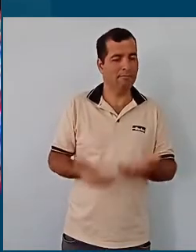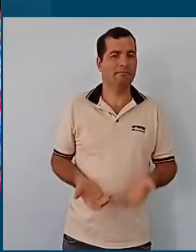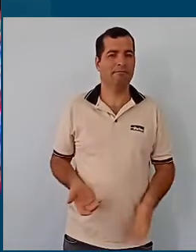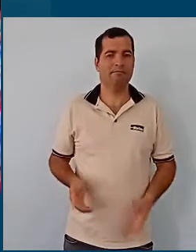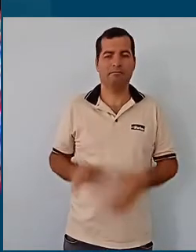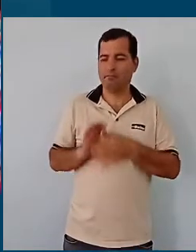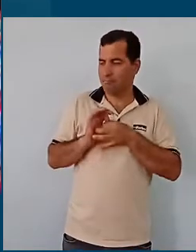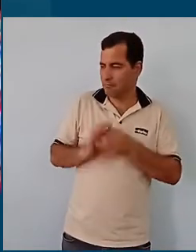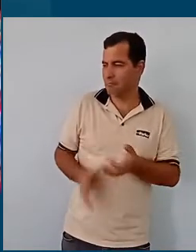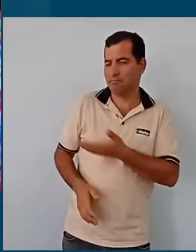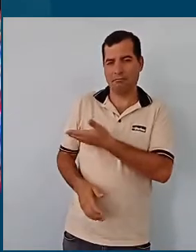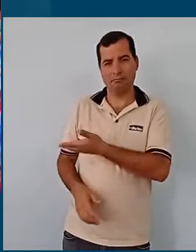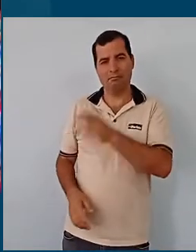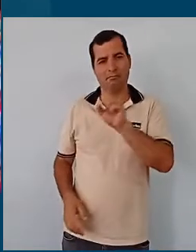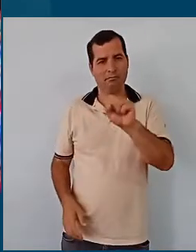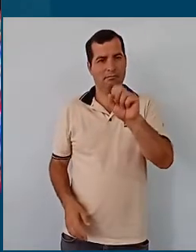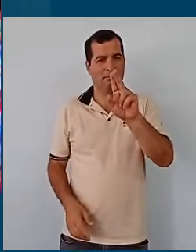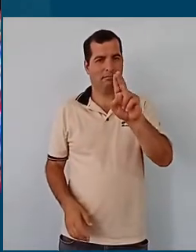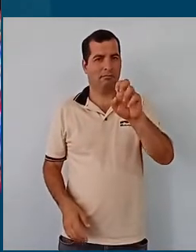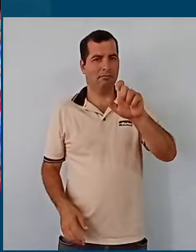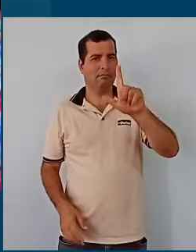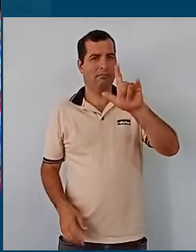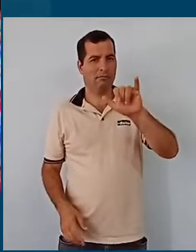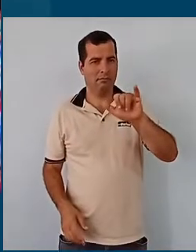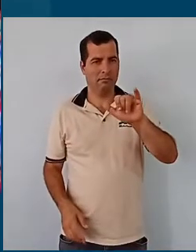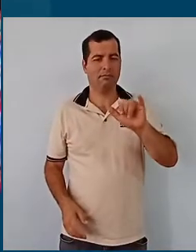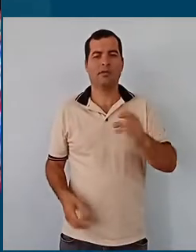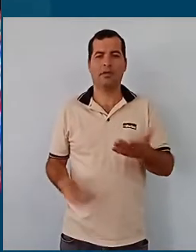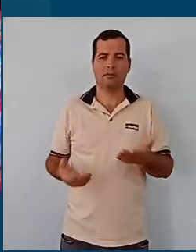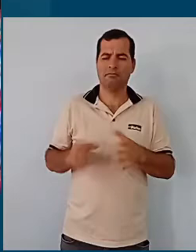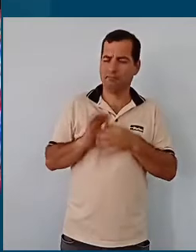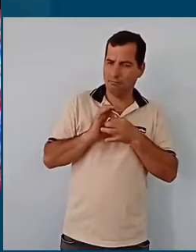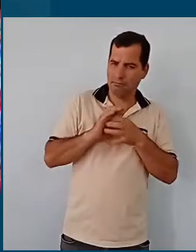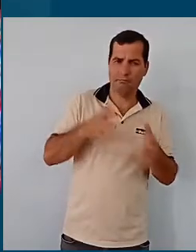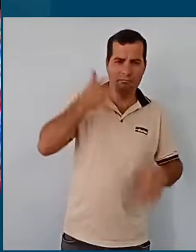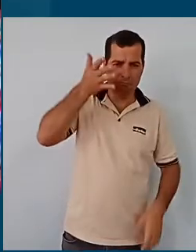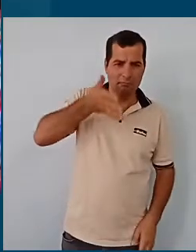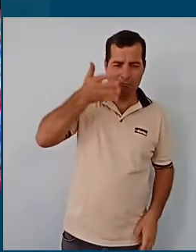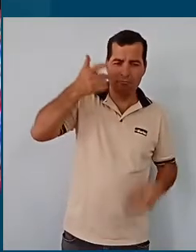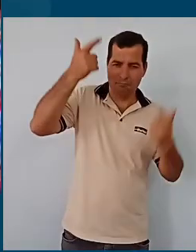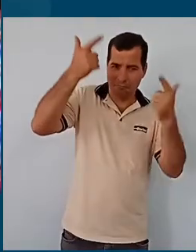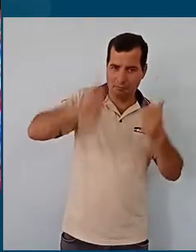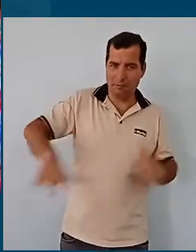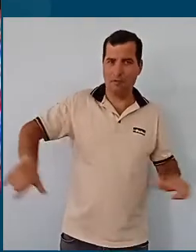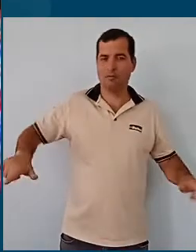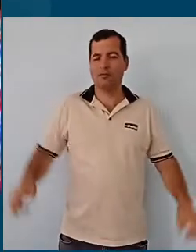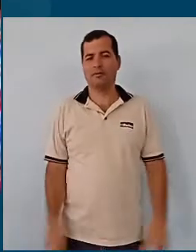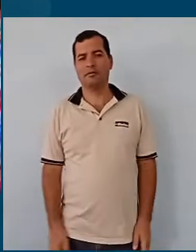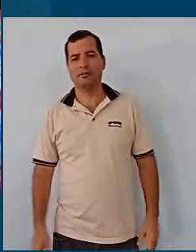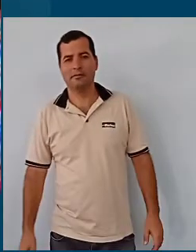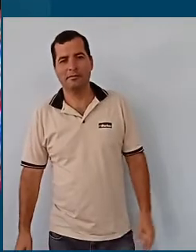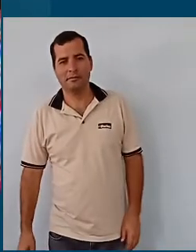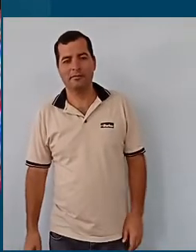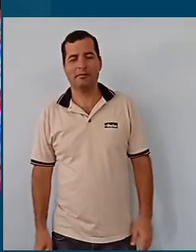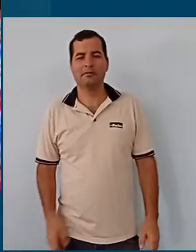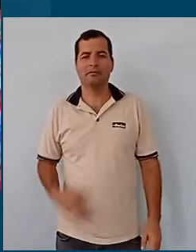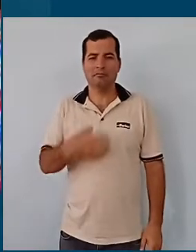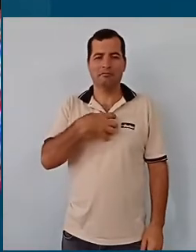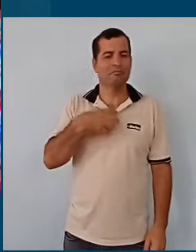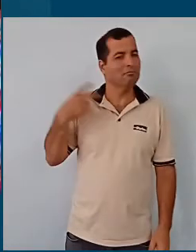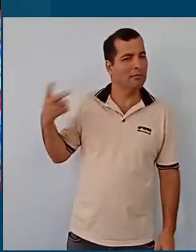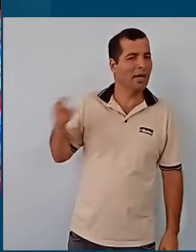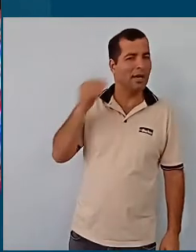a palavra, né, para a professora Sueli, para nos brindar, né, mais uma vez com toda a